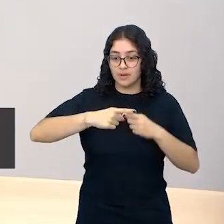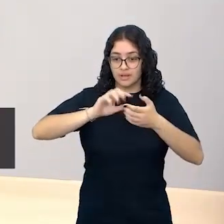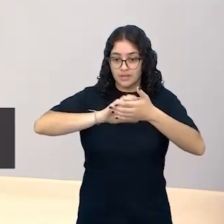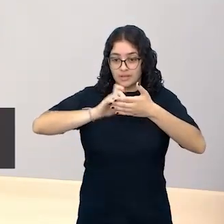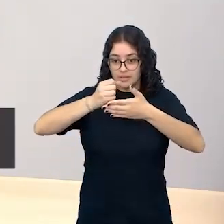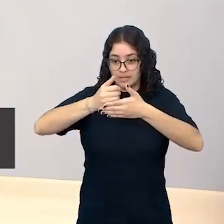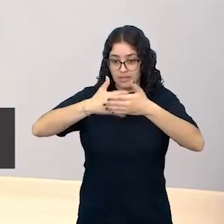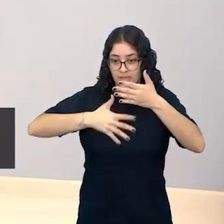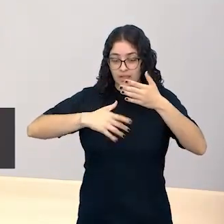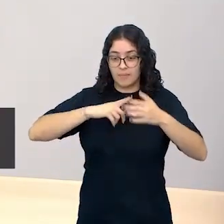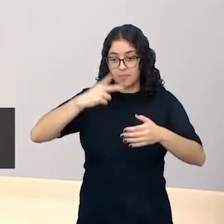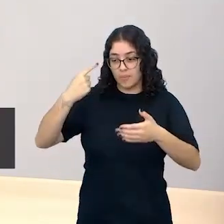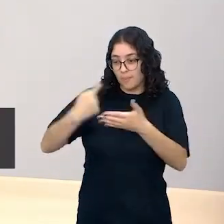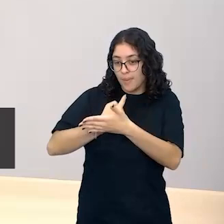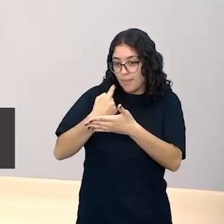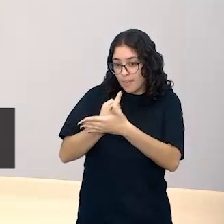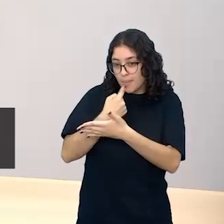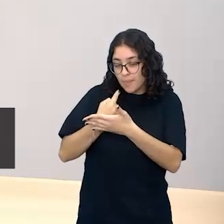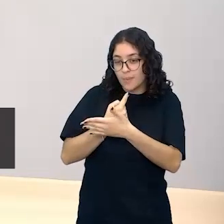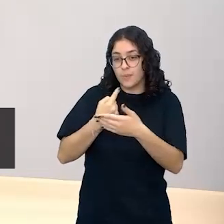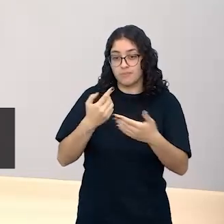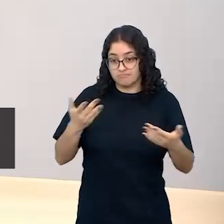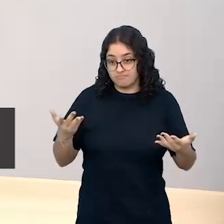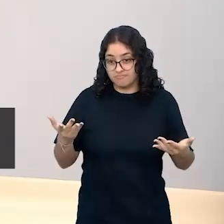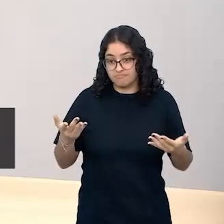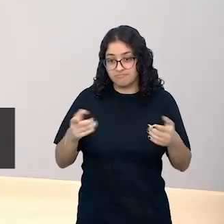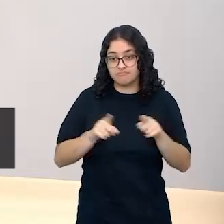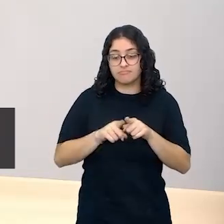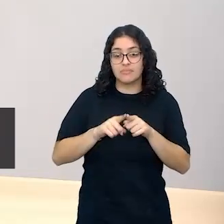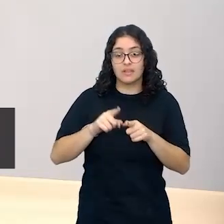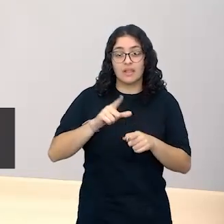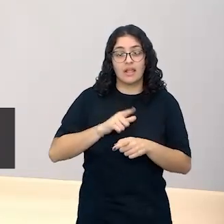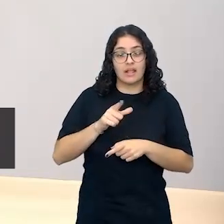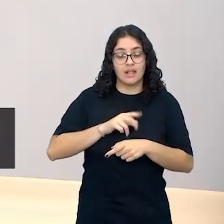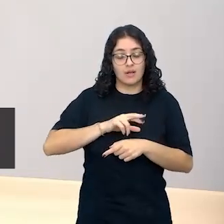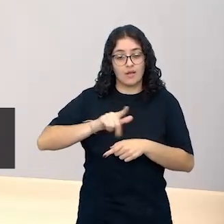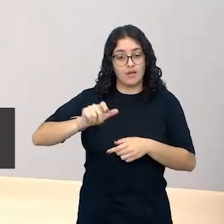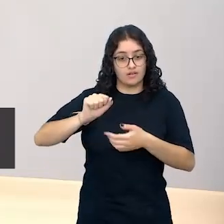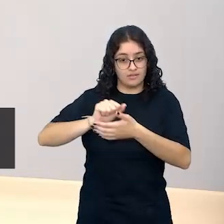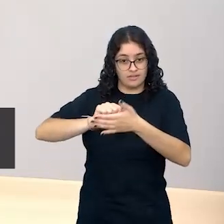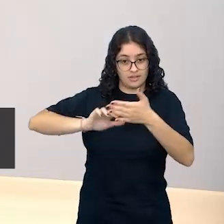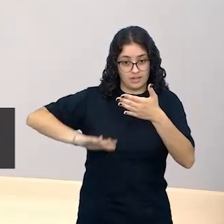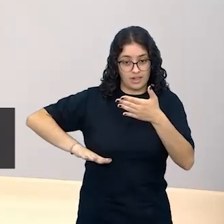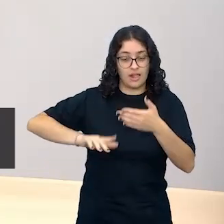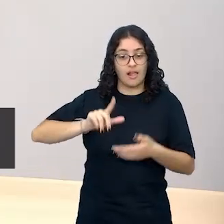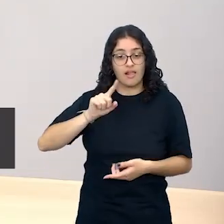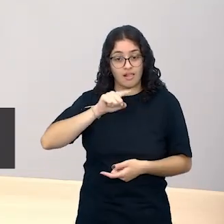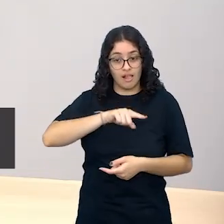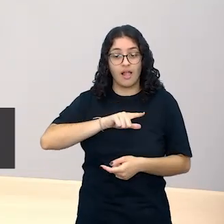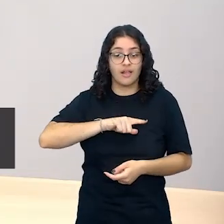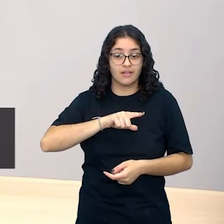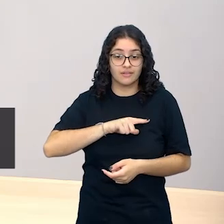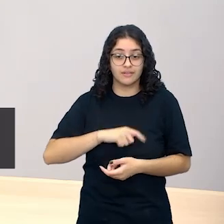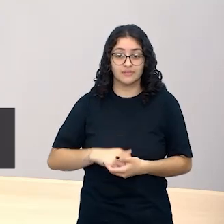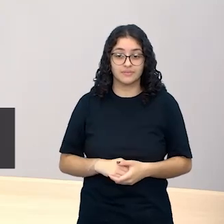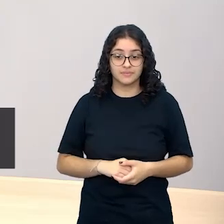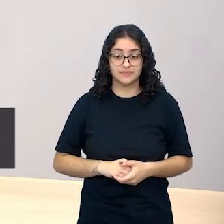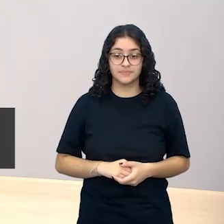lá, eles estavam perguntando, falando, e a gente tem algumas outras atividades lá.